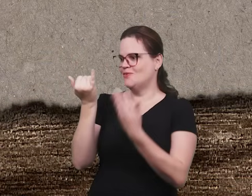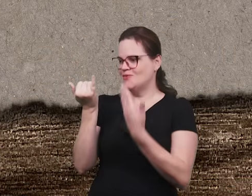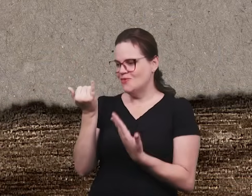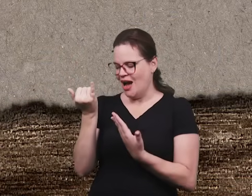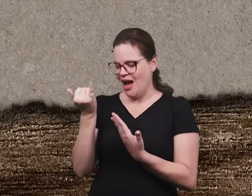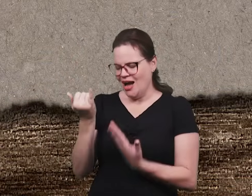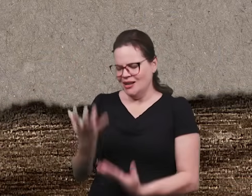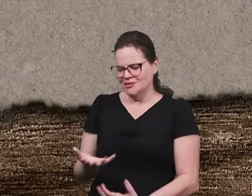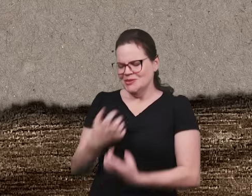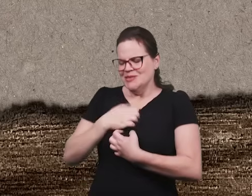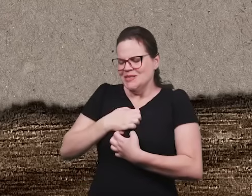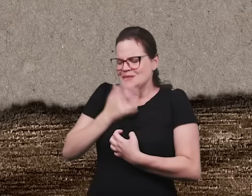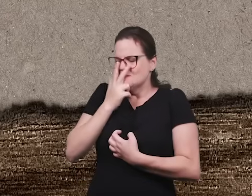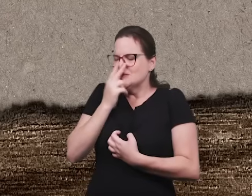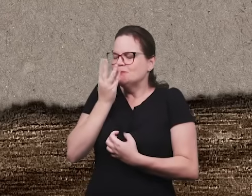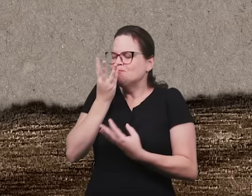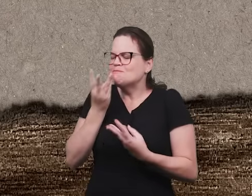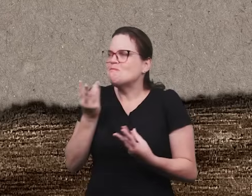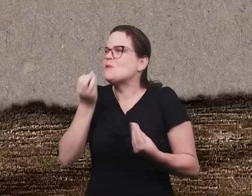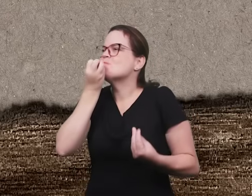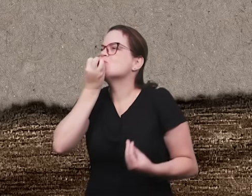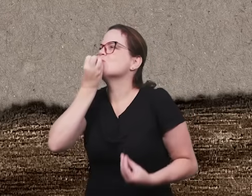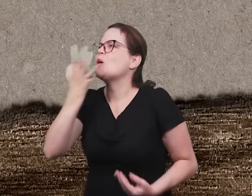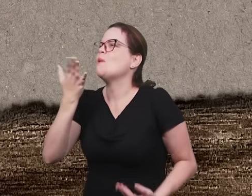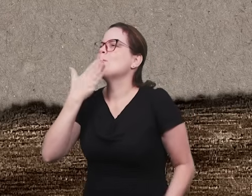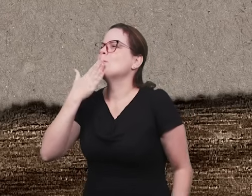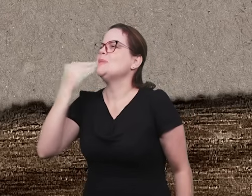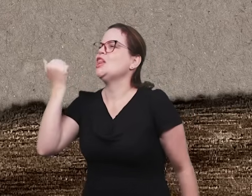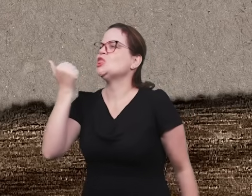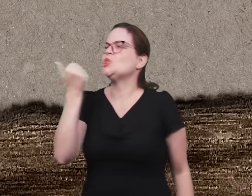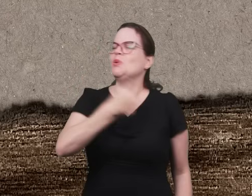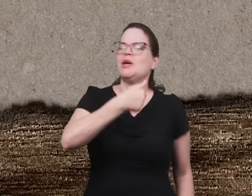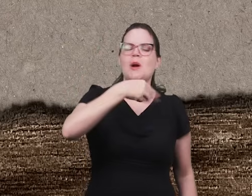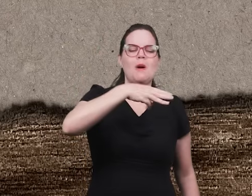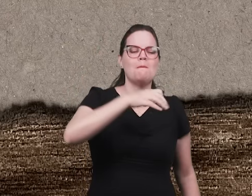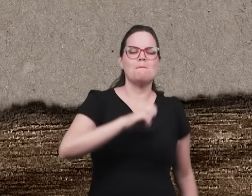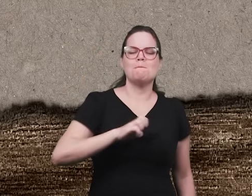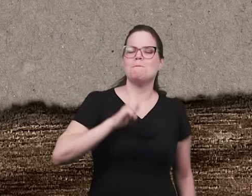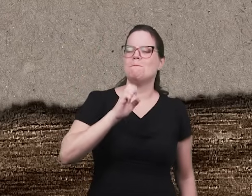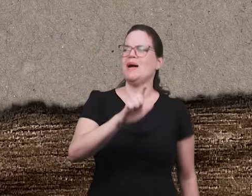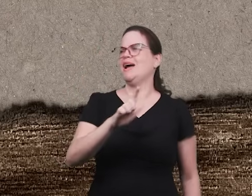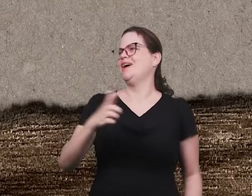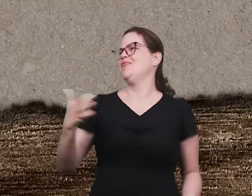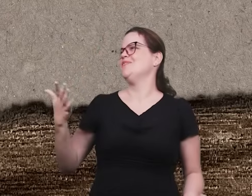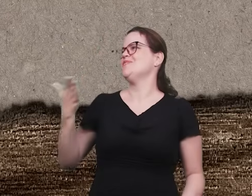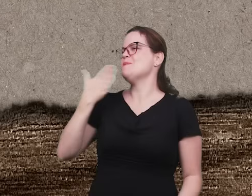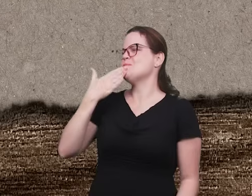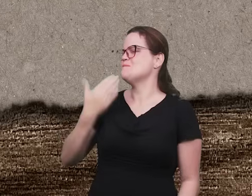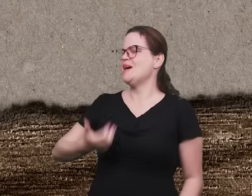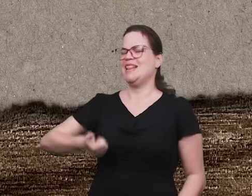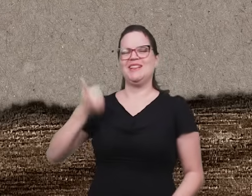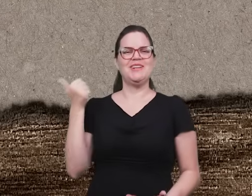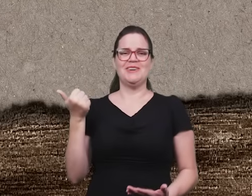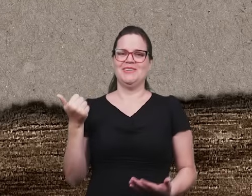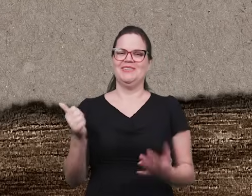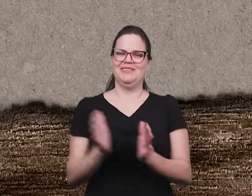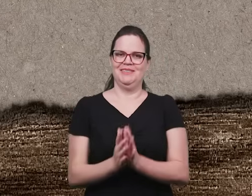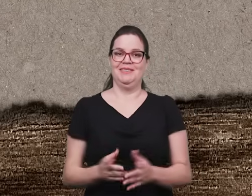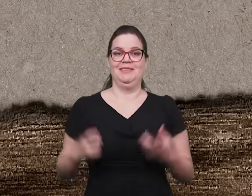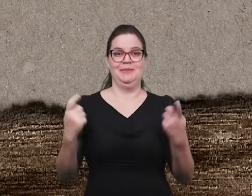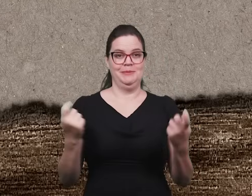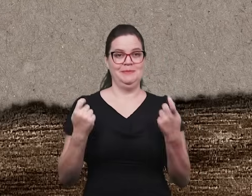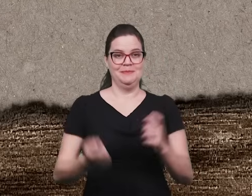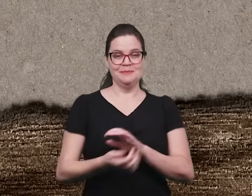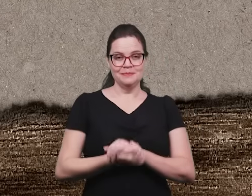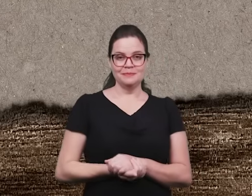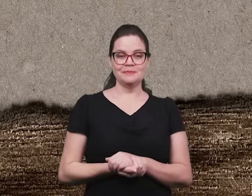meu paladar, mais doces do que o mel à minha boca. Aleluia! Essa